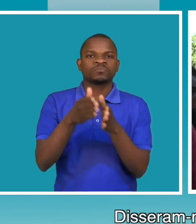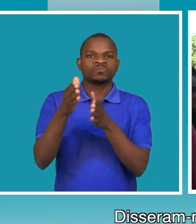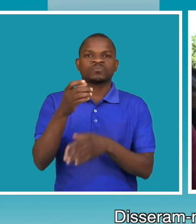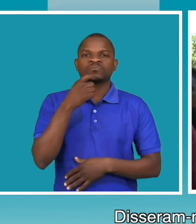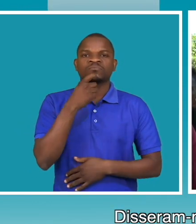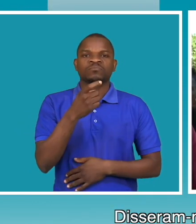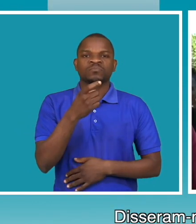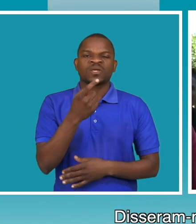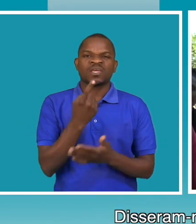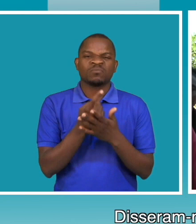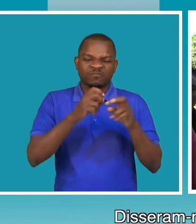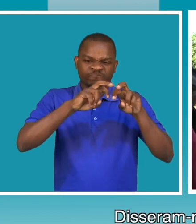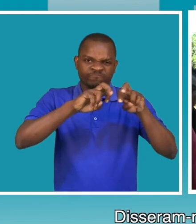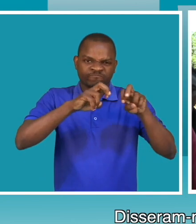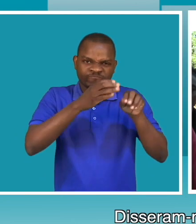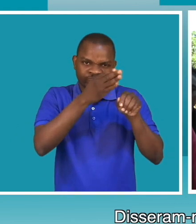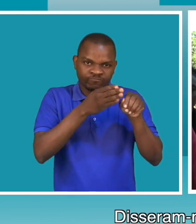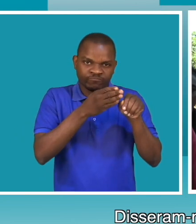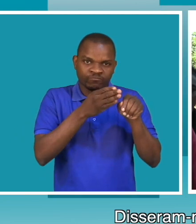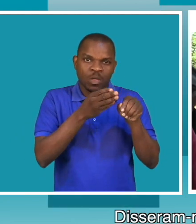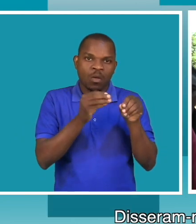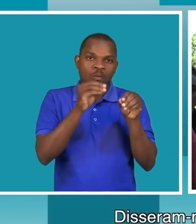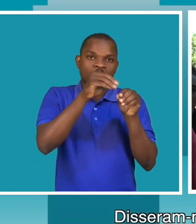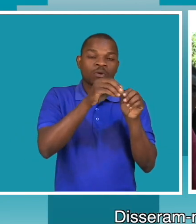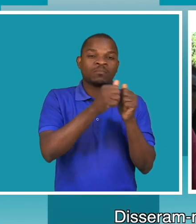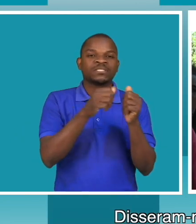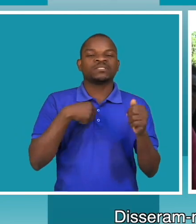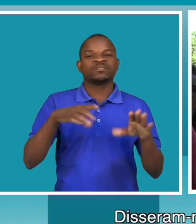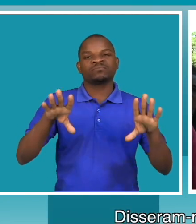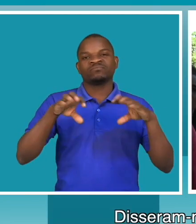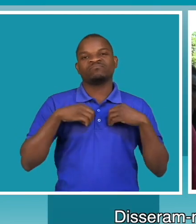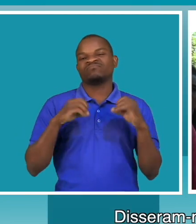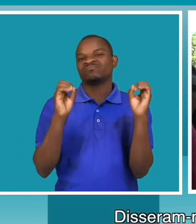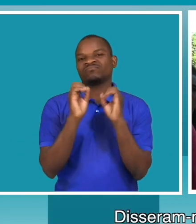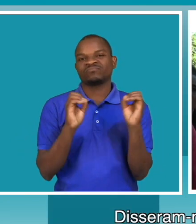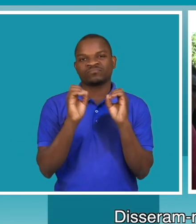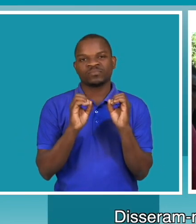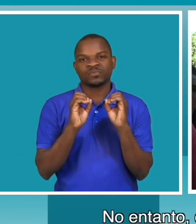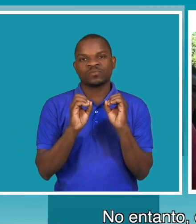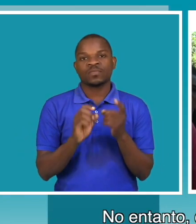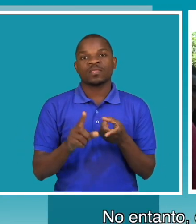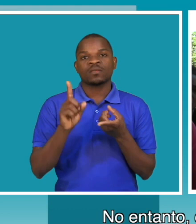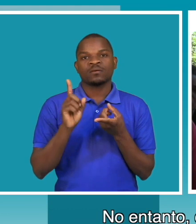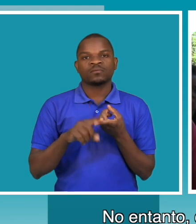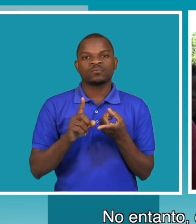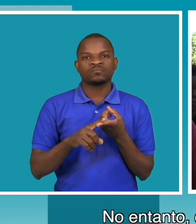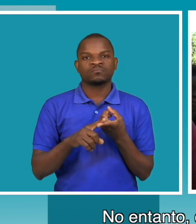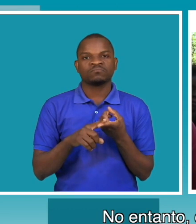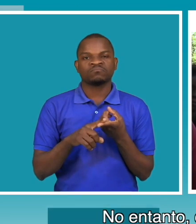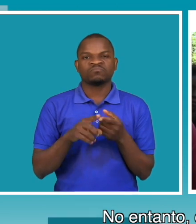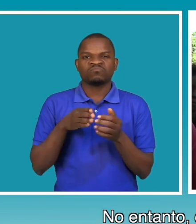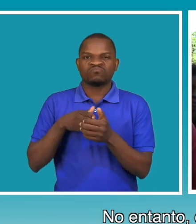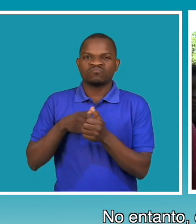falar de eu não operar para poderem colocar o aparelho, só que eu não aceito. No